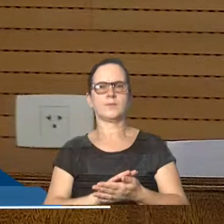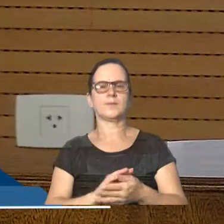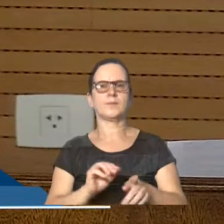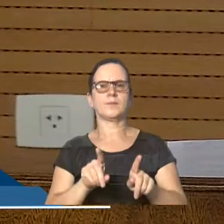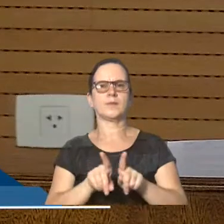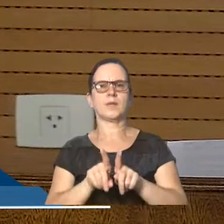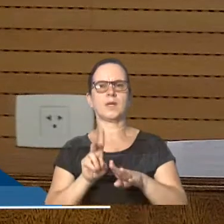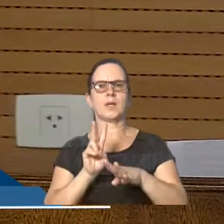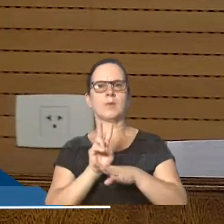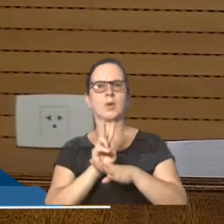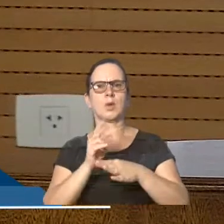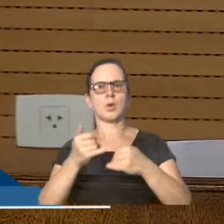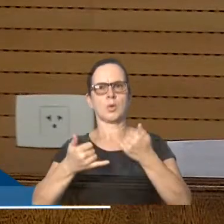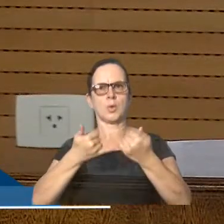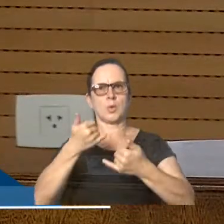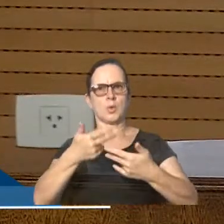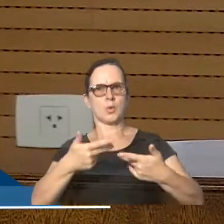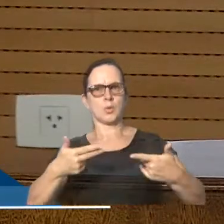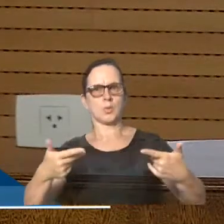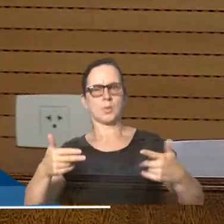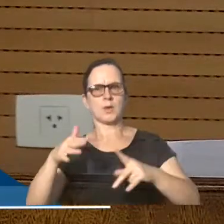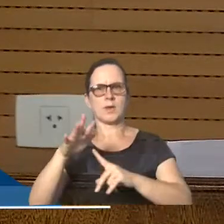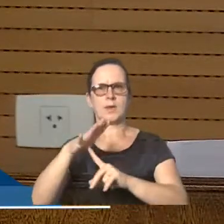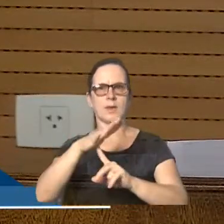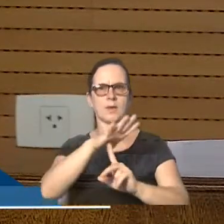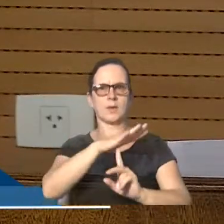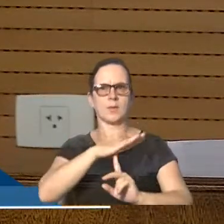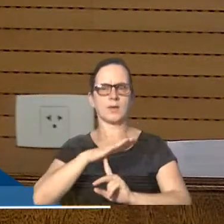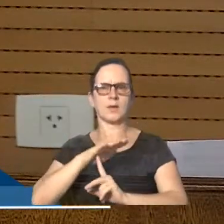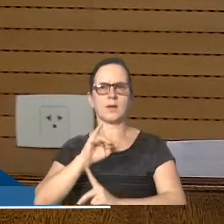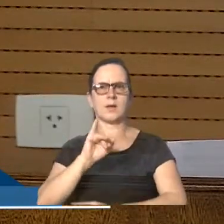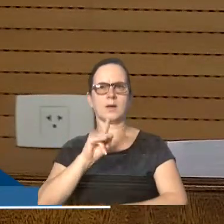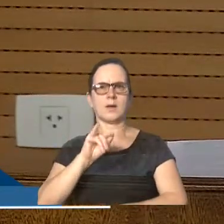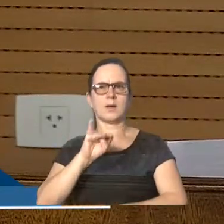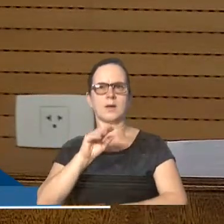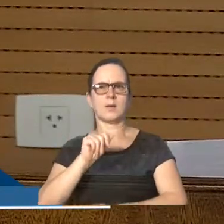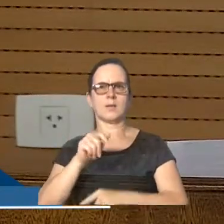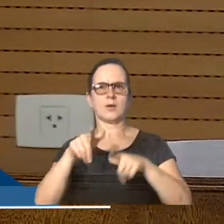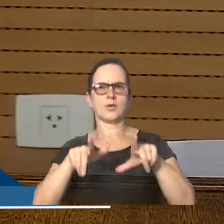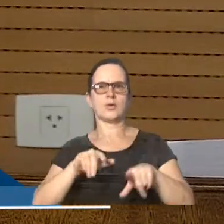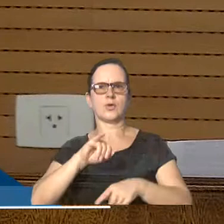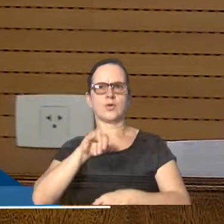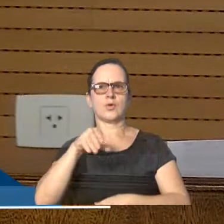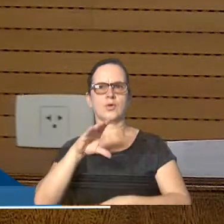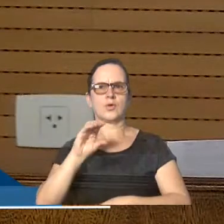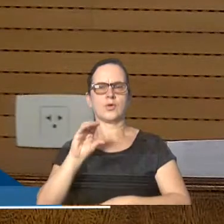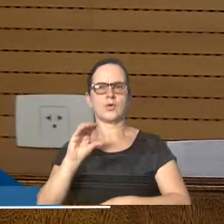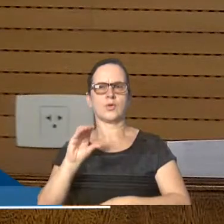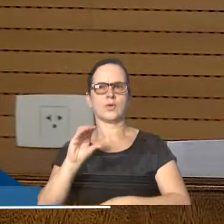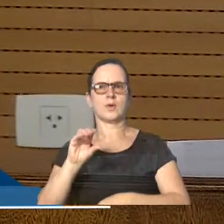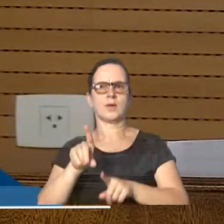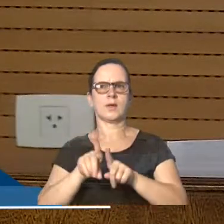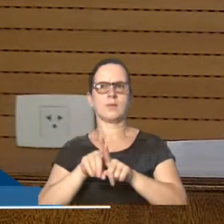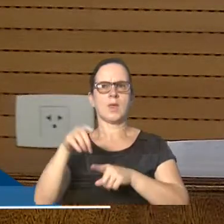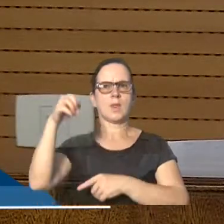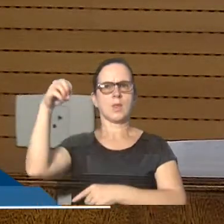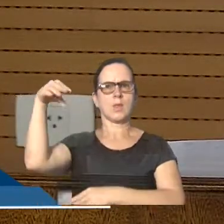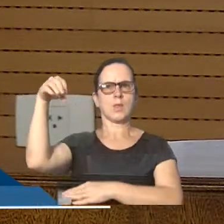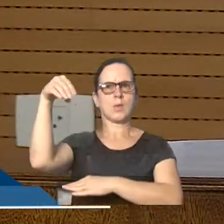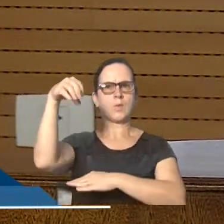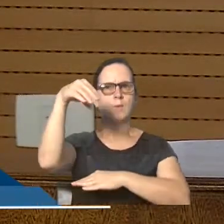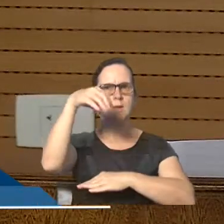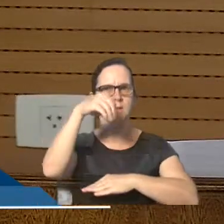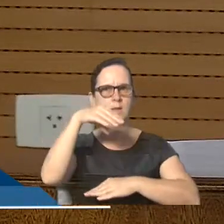Manutenção, troca de brinquedos no playground da Praça da Independência no Jardim Casqueira, bem como instalação com a iluminação do